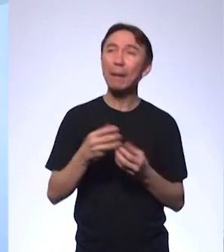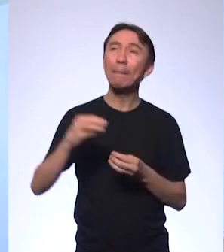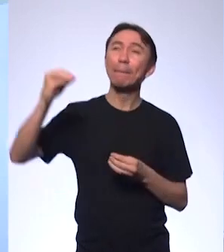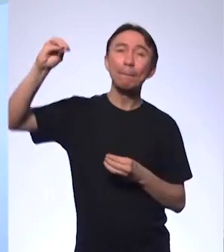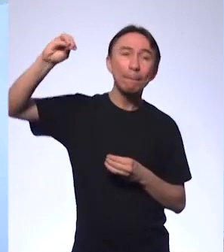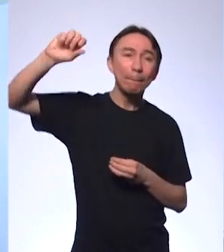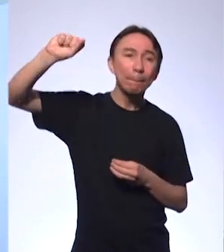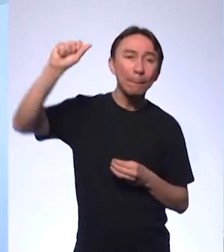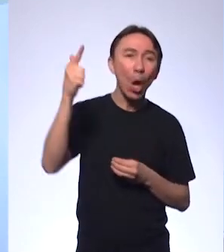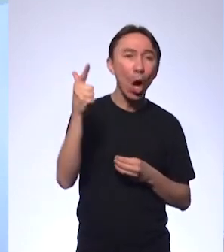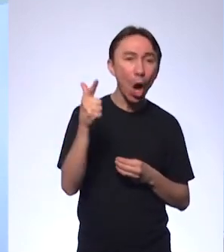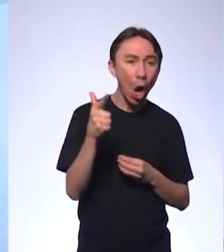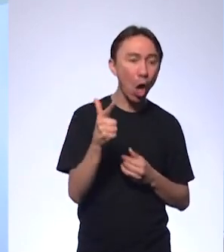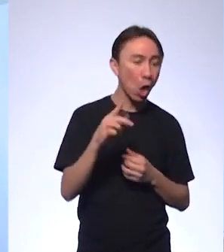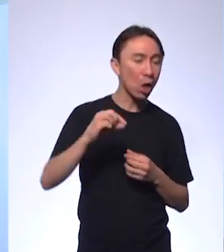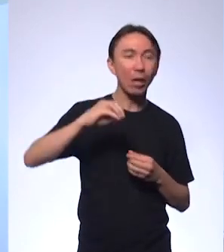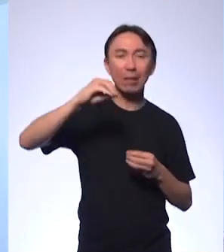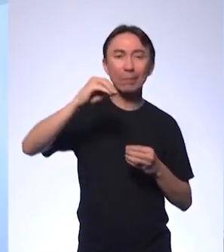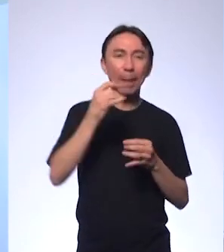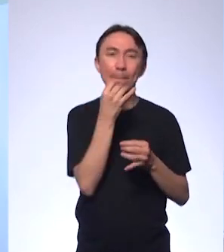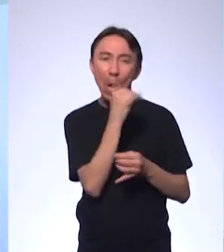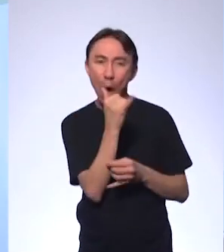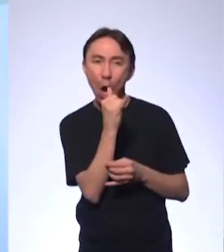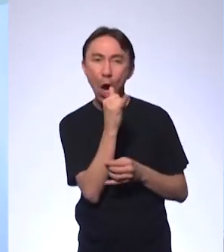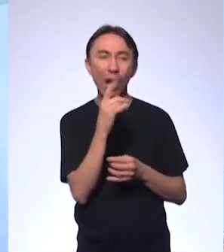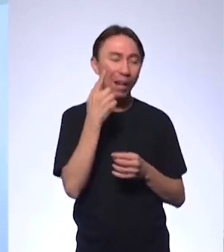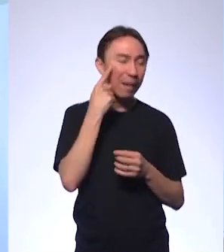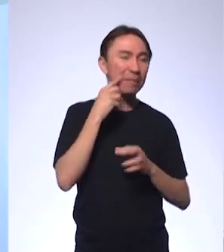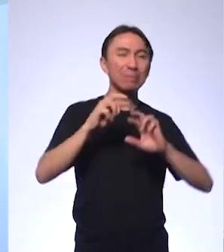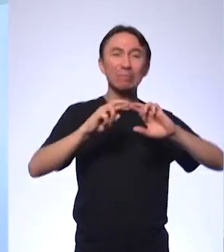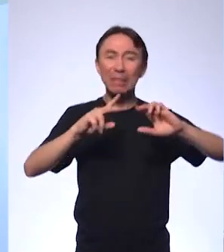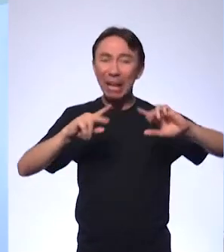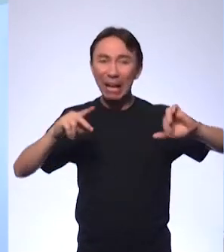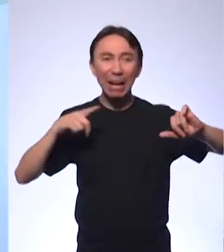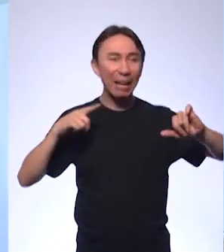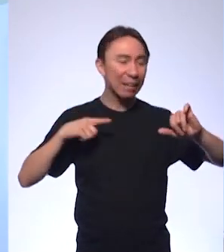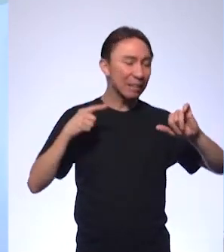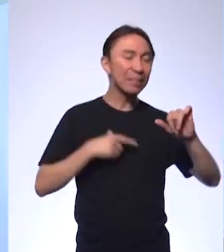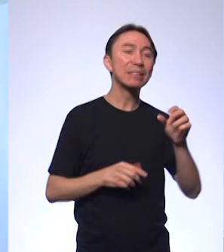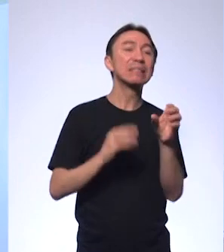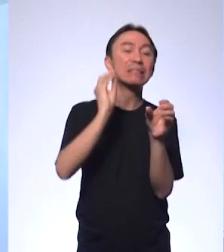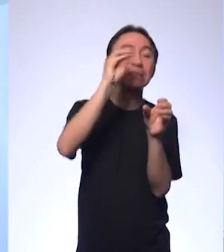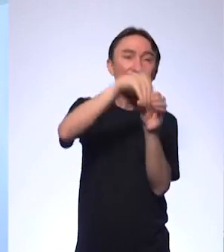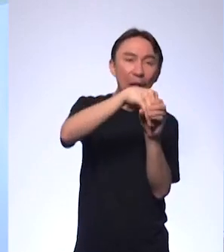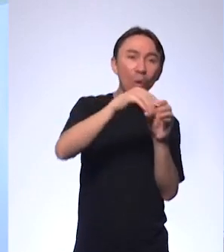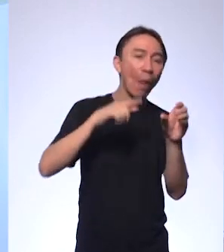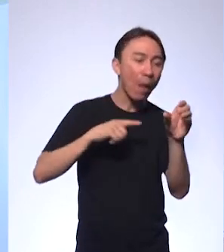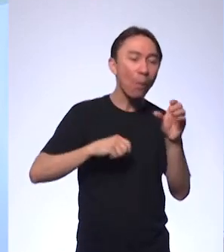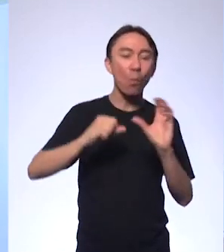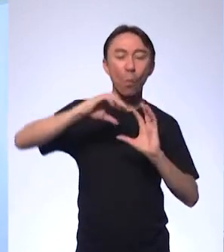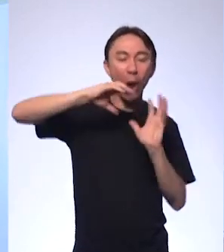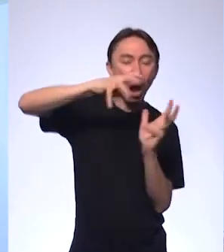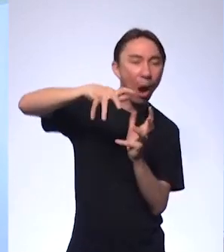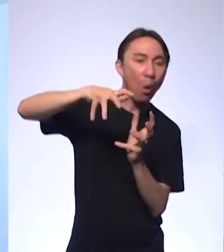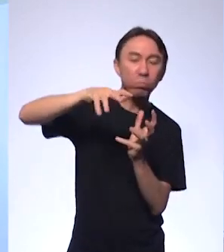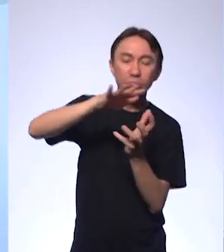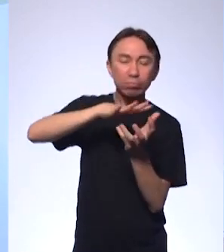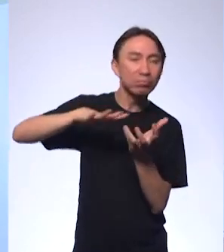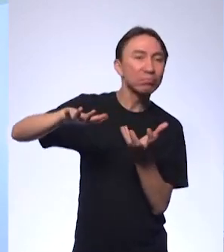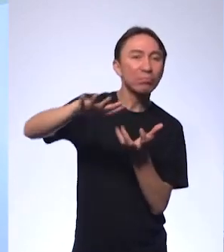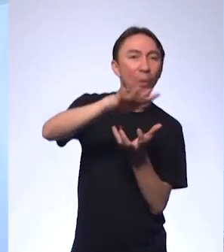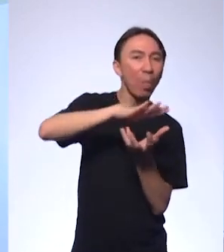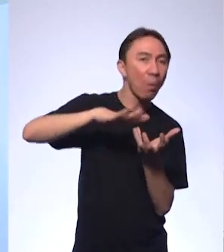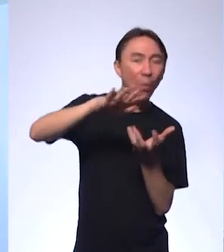os nutrientes eles vão caminhando ali, se deslocando dentro desse ecossistema. Né? Então, quando a gente fala